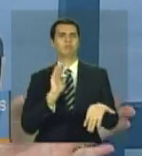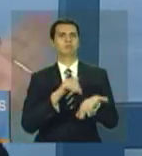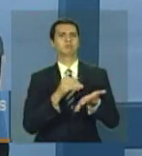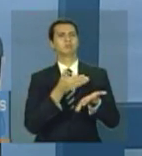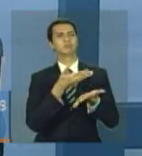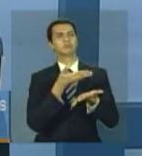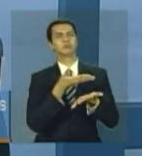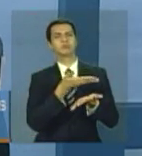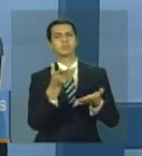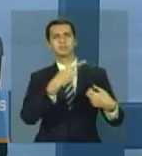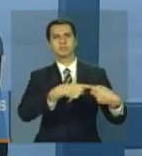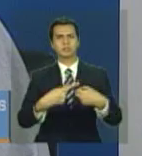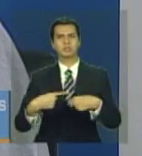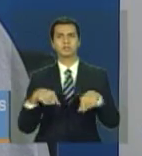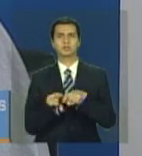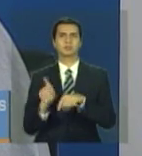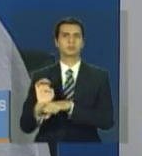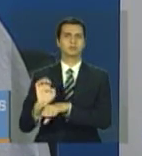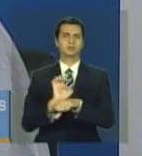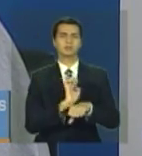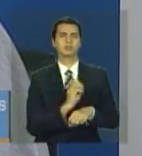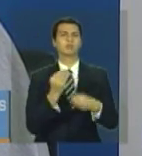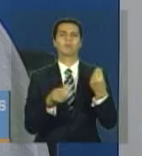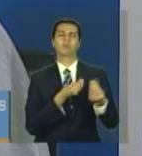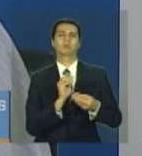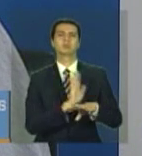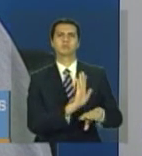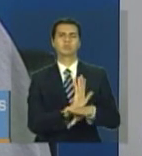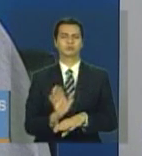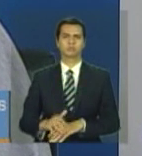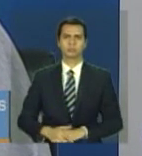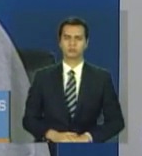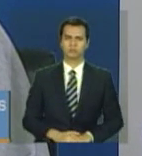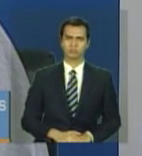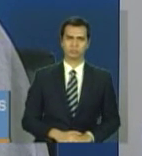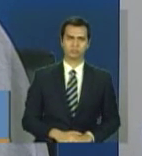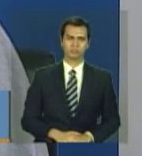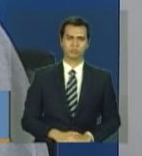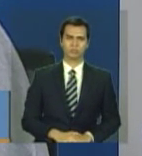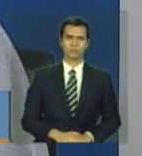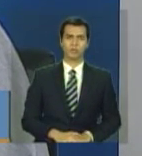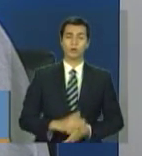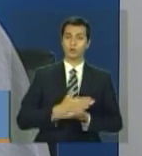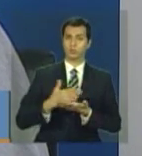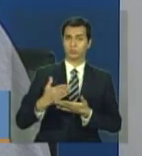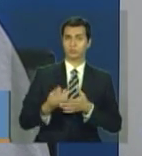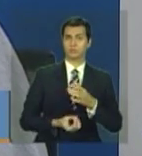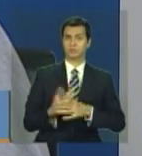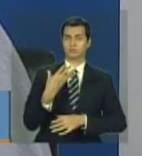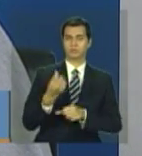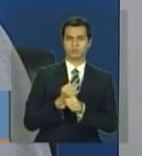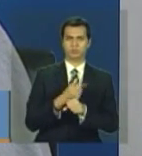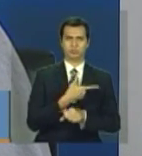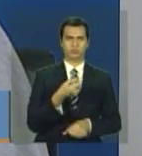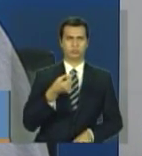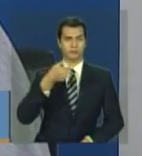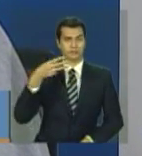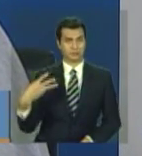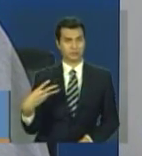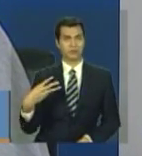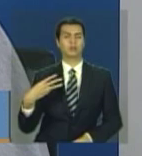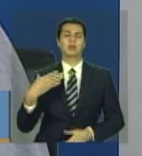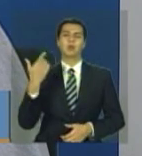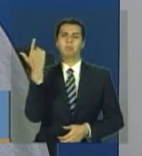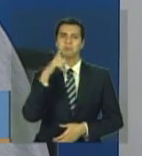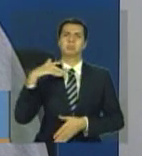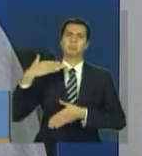tanto ao município quanto ao Estado? Desde 2013, esse apoio ele foi evoluindo, né? No começo, mais ele foi mais